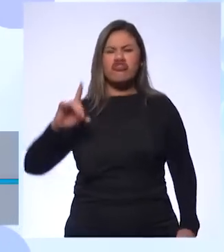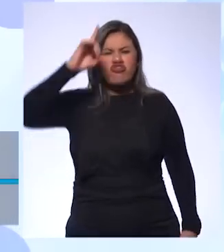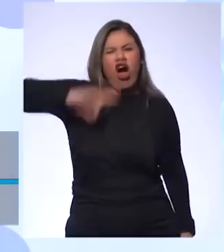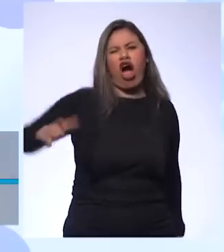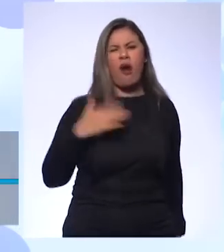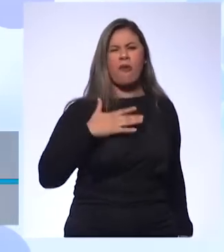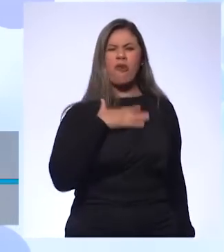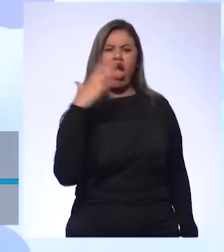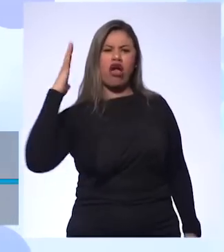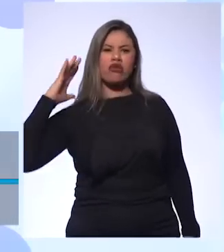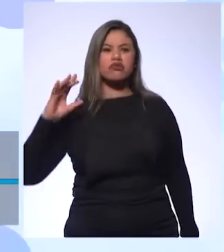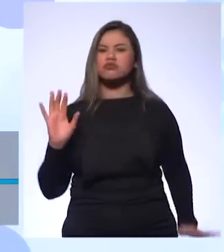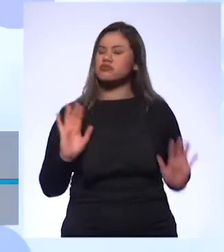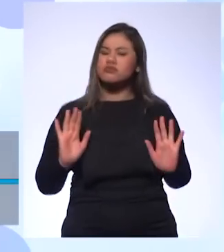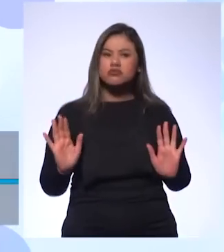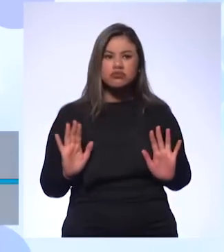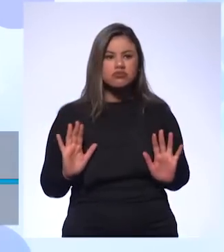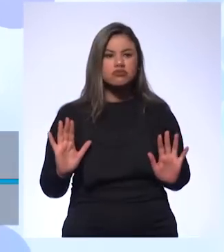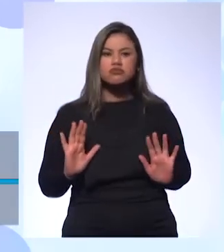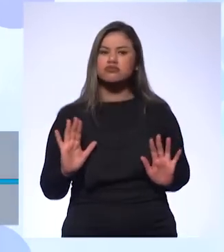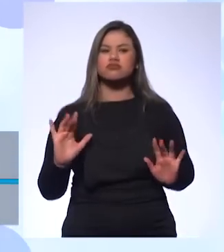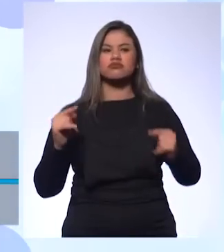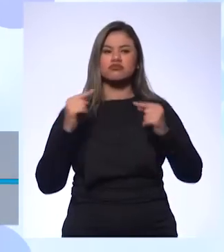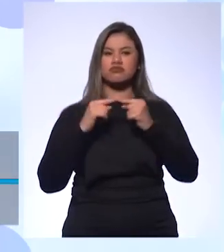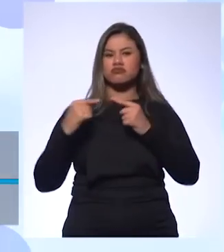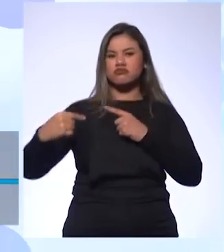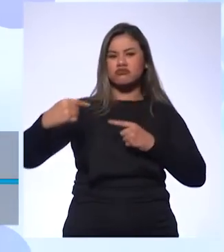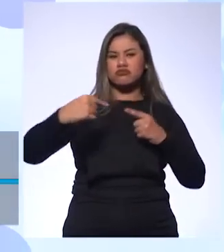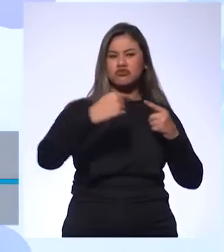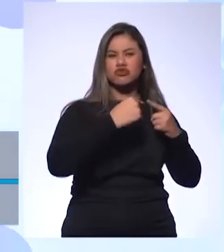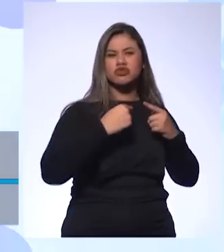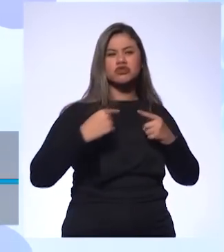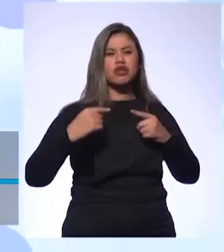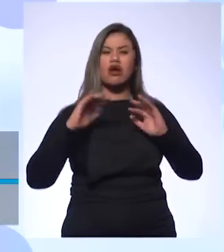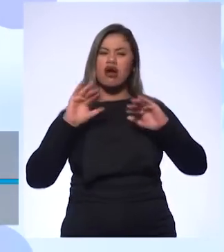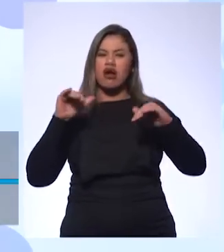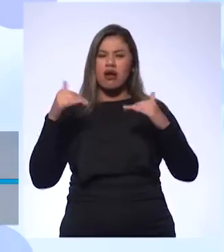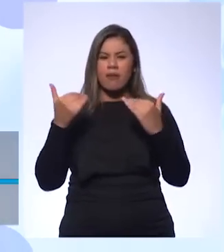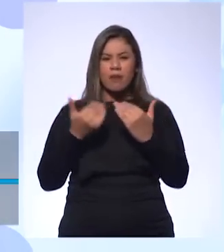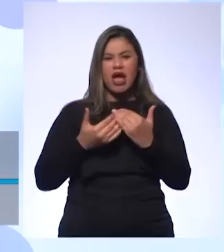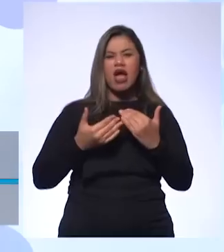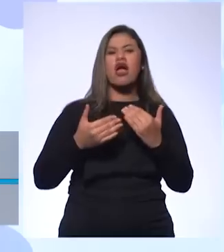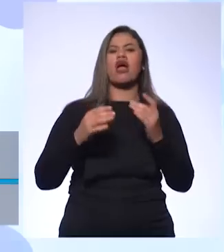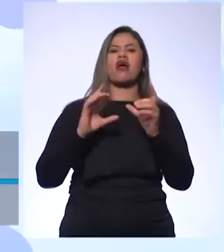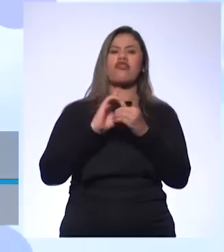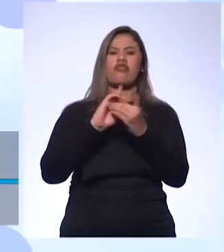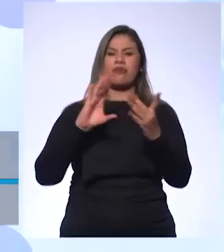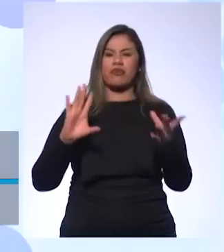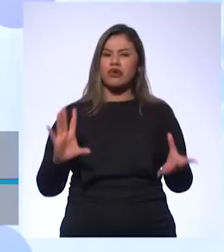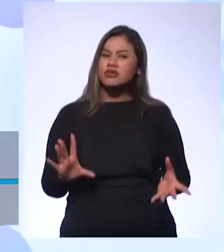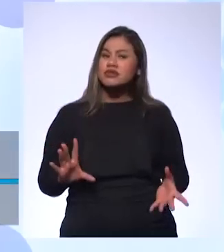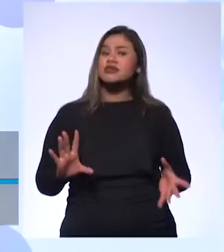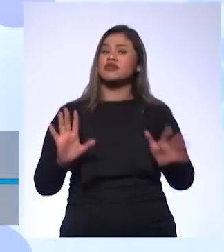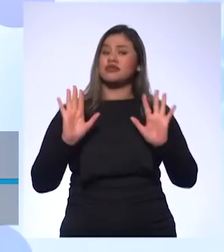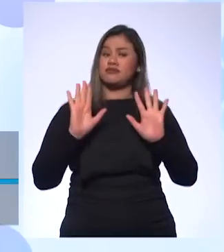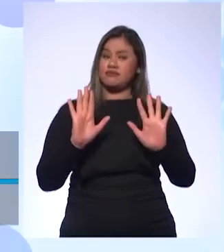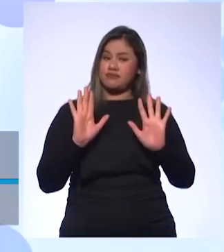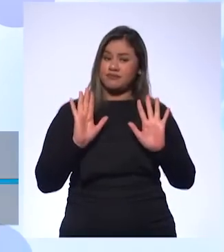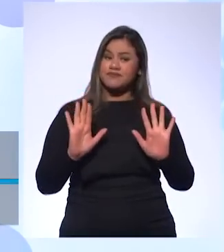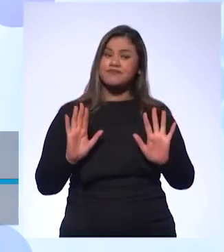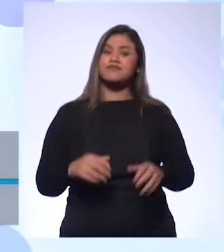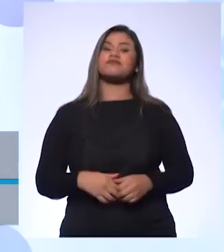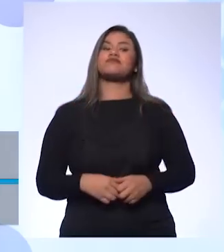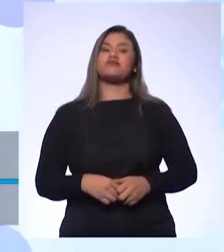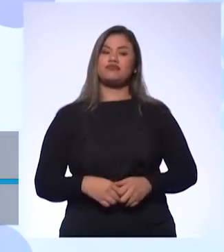direito. Século XXI, discussões, assembleias, democracia, não é assim. Tá bom? Não é assim. Isso é importante.